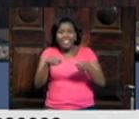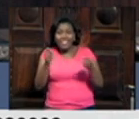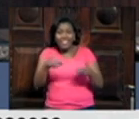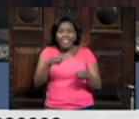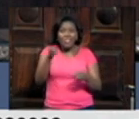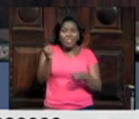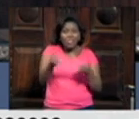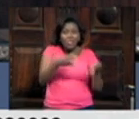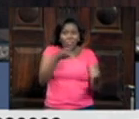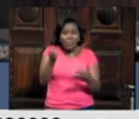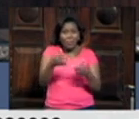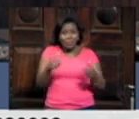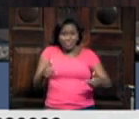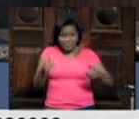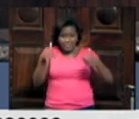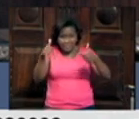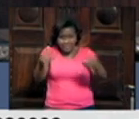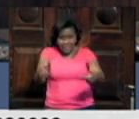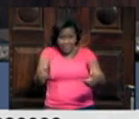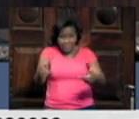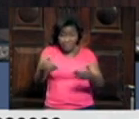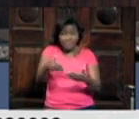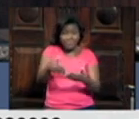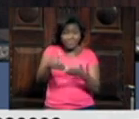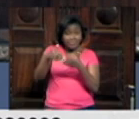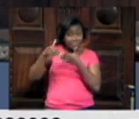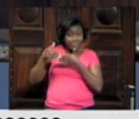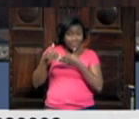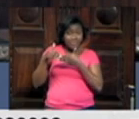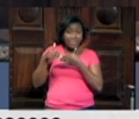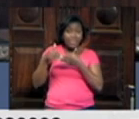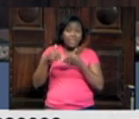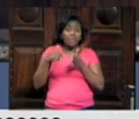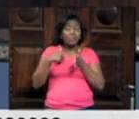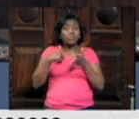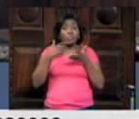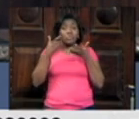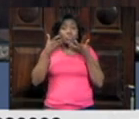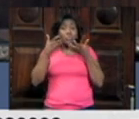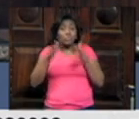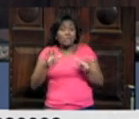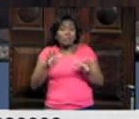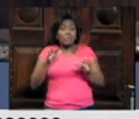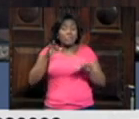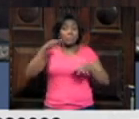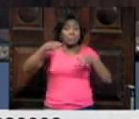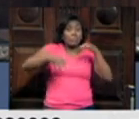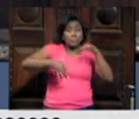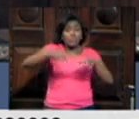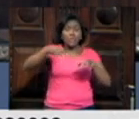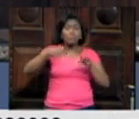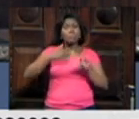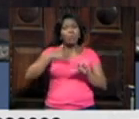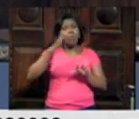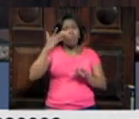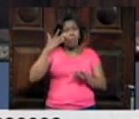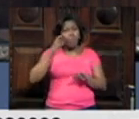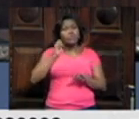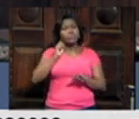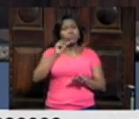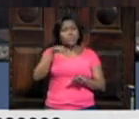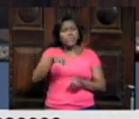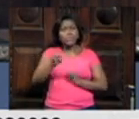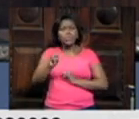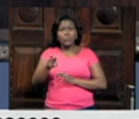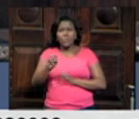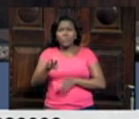novos empenhos, né, preservou, e eu não quero fazer aqui nenhum juízo de valor, eu acho sim que a